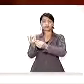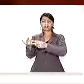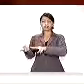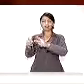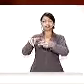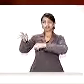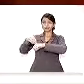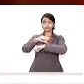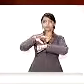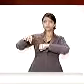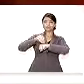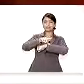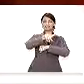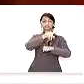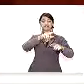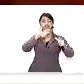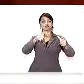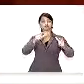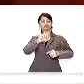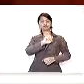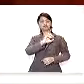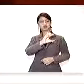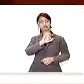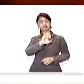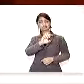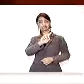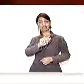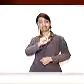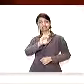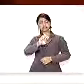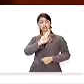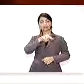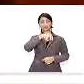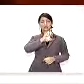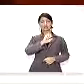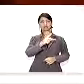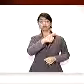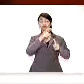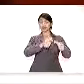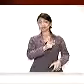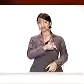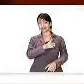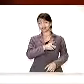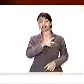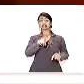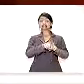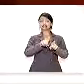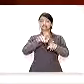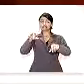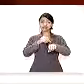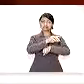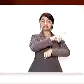efetuados à sociedades dos servidores da Unesp no Campus de Jabu de Cabal e ao diretório acadêmico